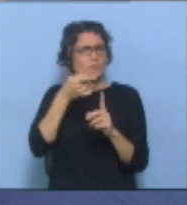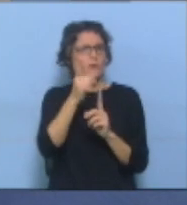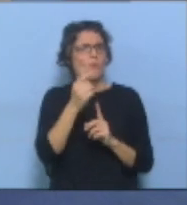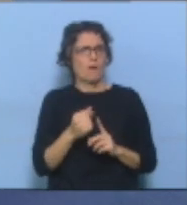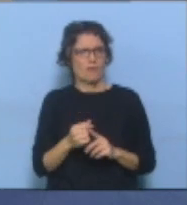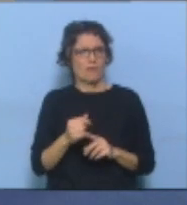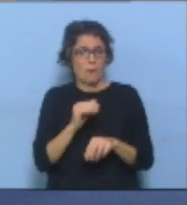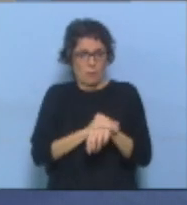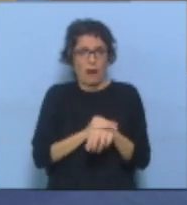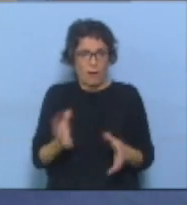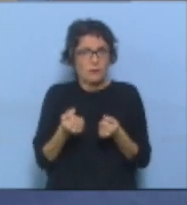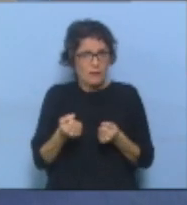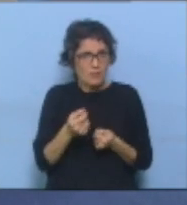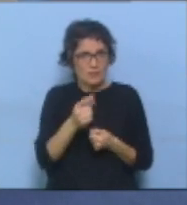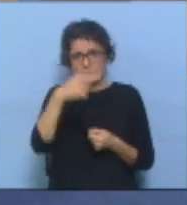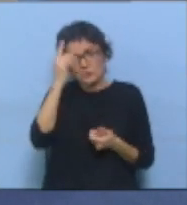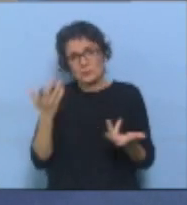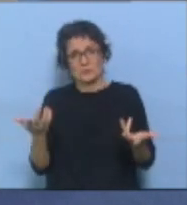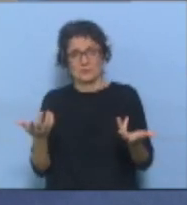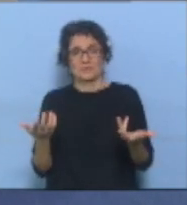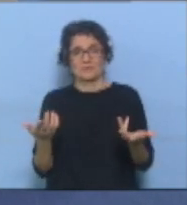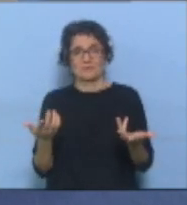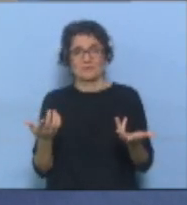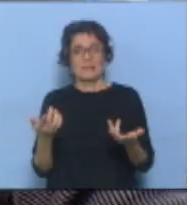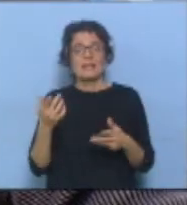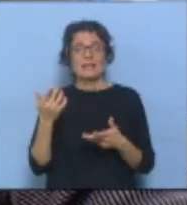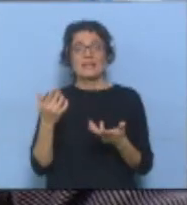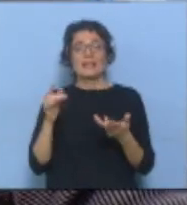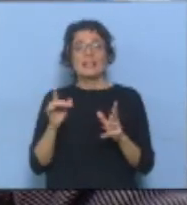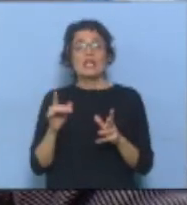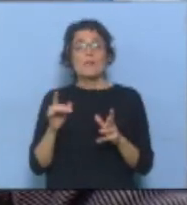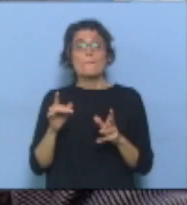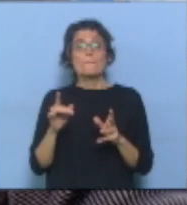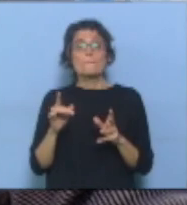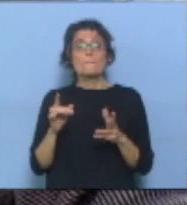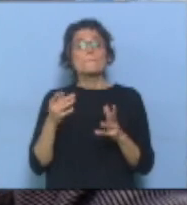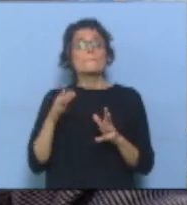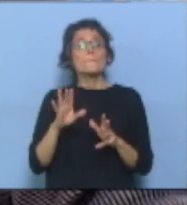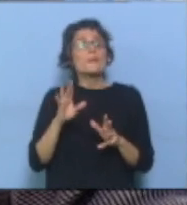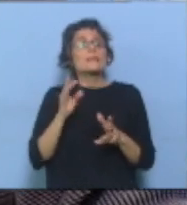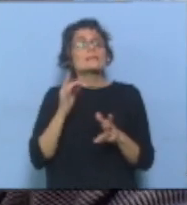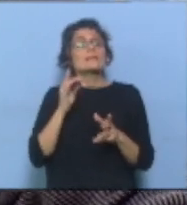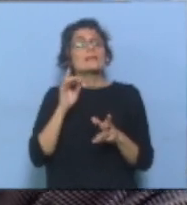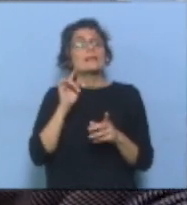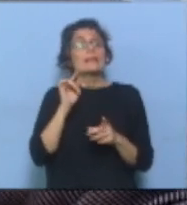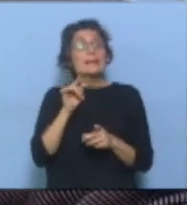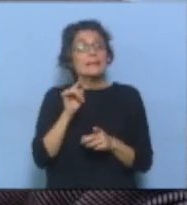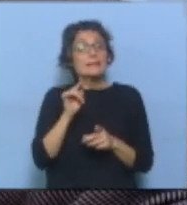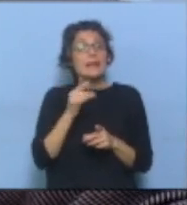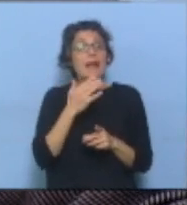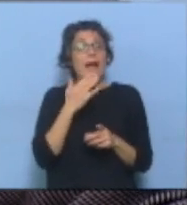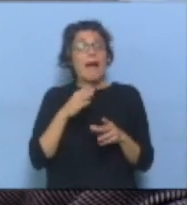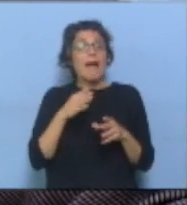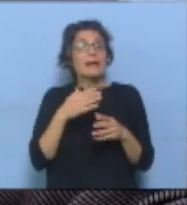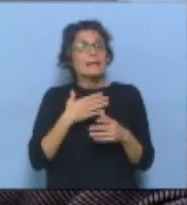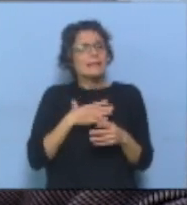Jesus até nem tinha. Ele foi solidário com as pessoas pecadoras que iam converter-se ao batismo de João. Ele é batizado para receber o Espírito Santo.